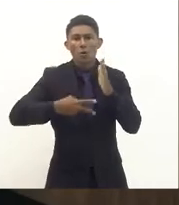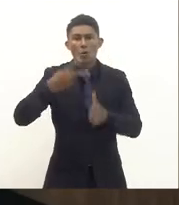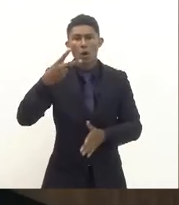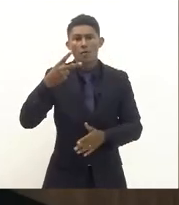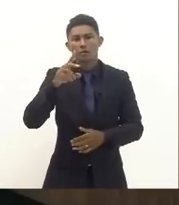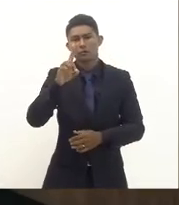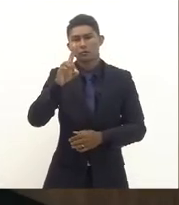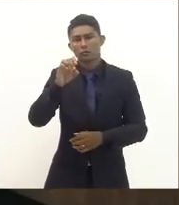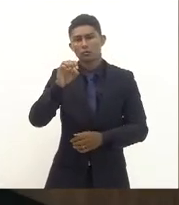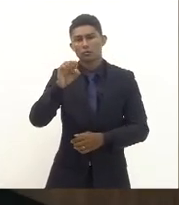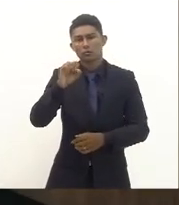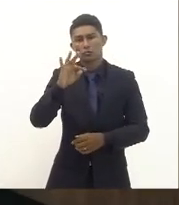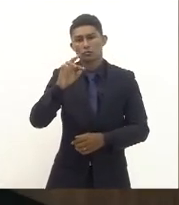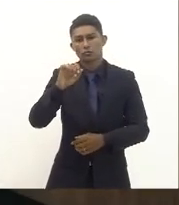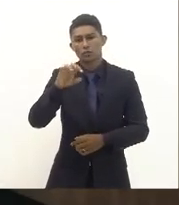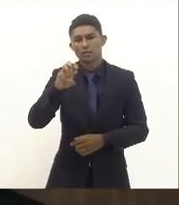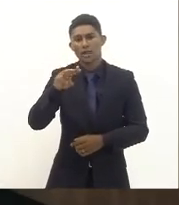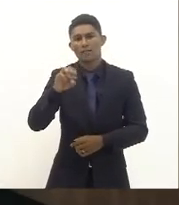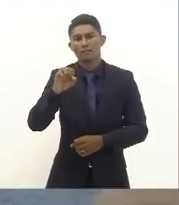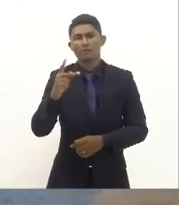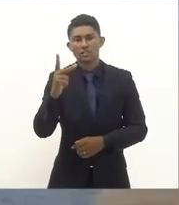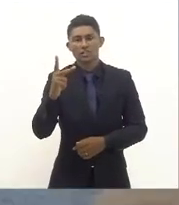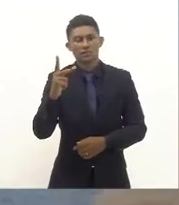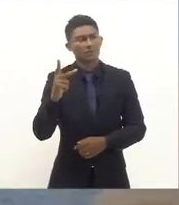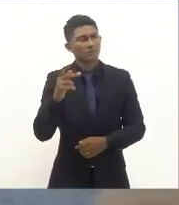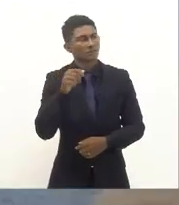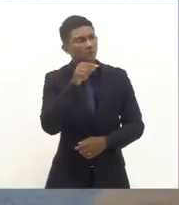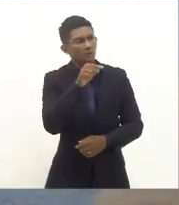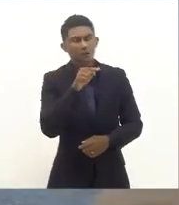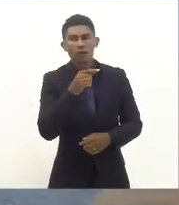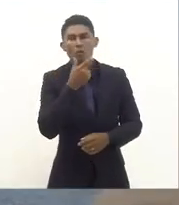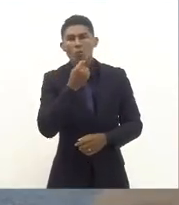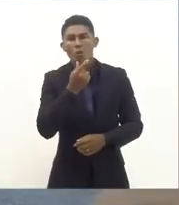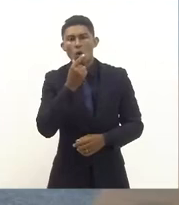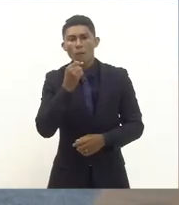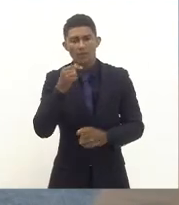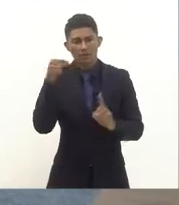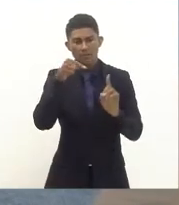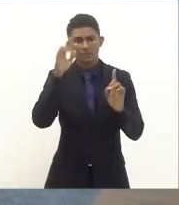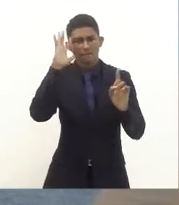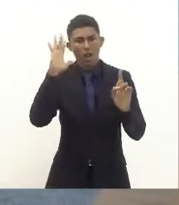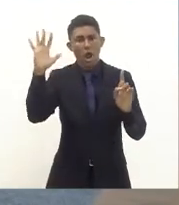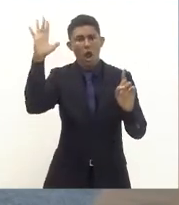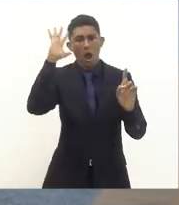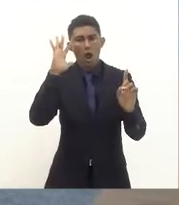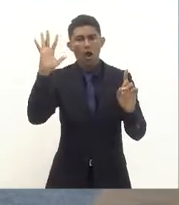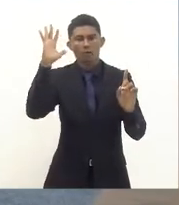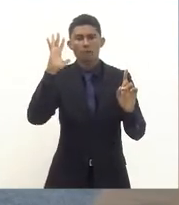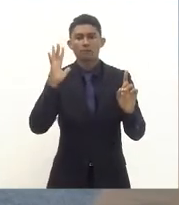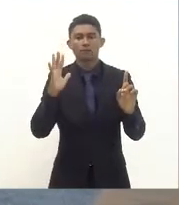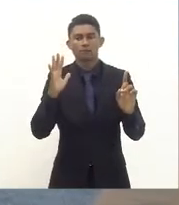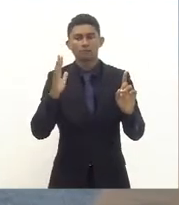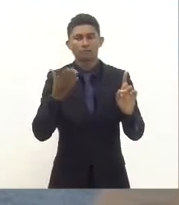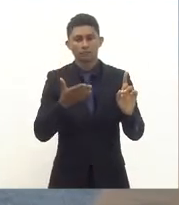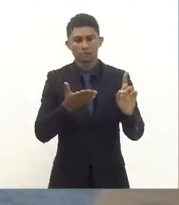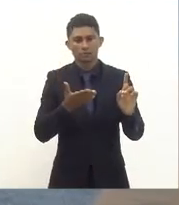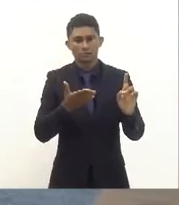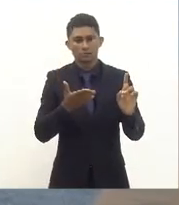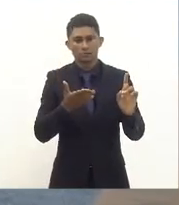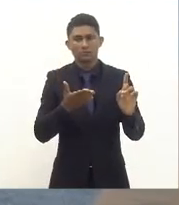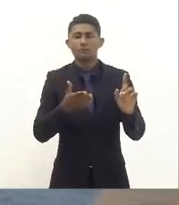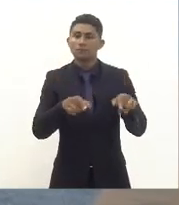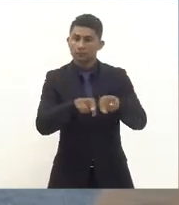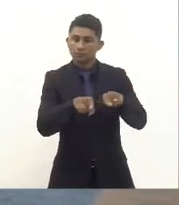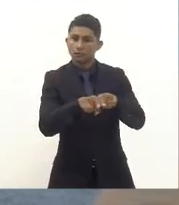dois perivasc como que eu aprendi sobre esse filósofo alemão dela